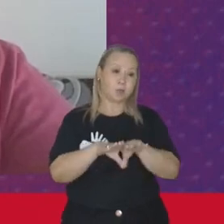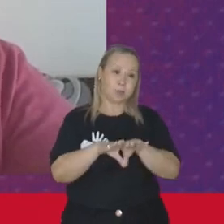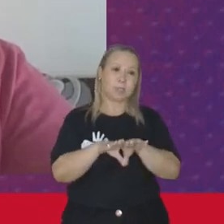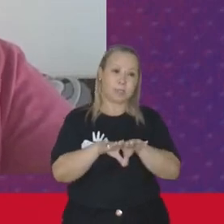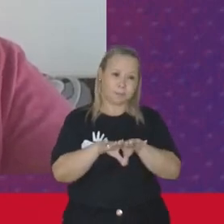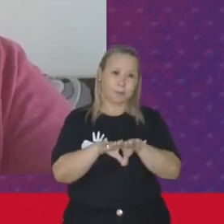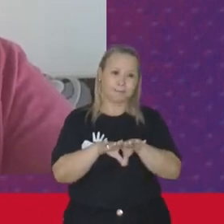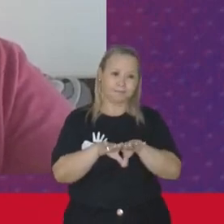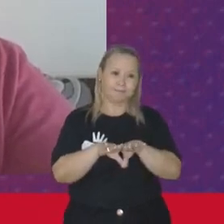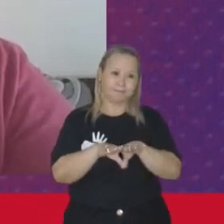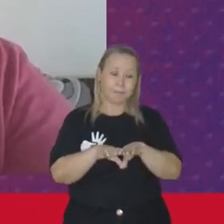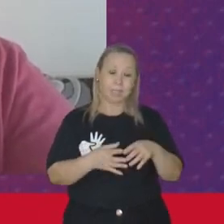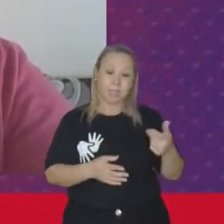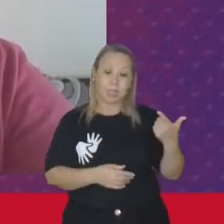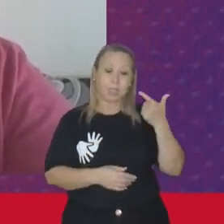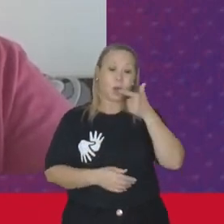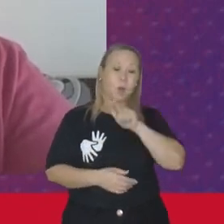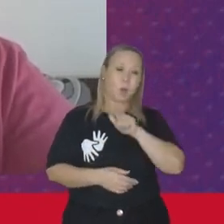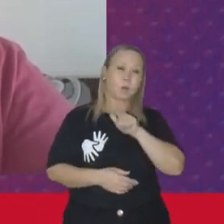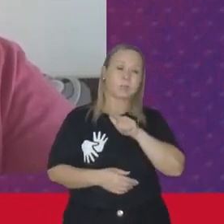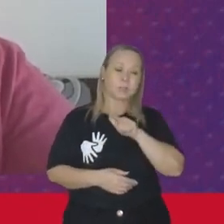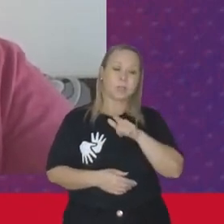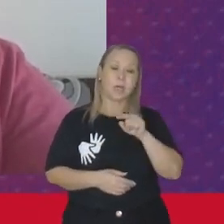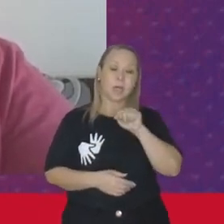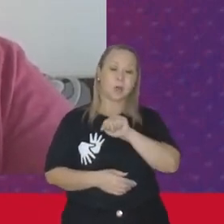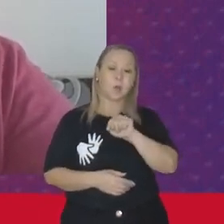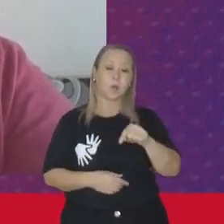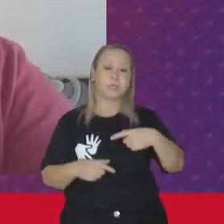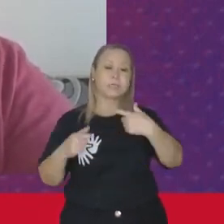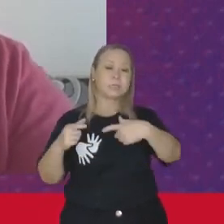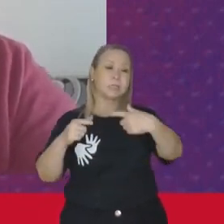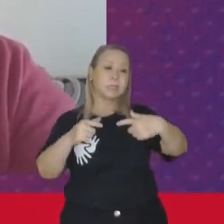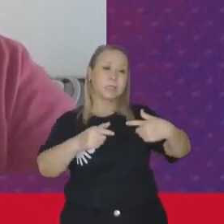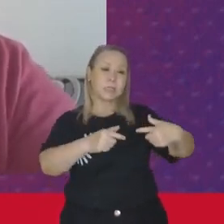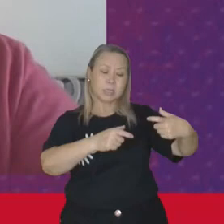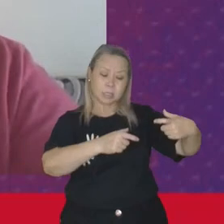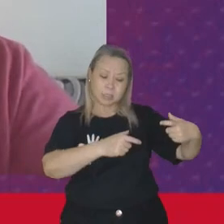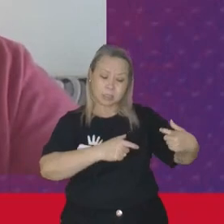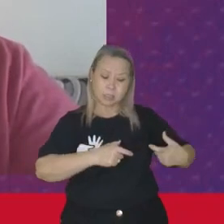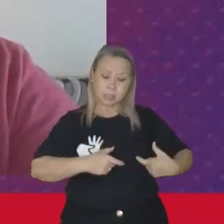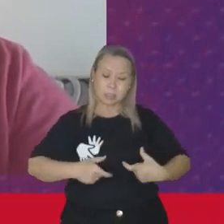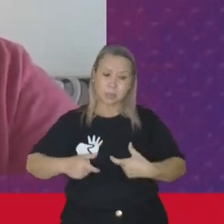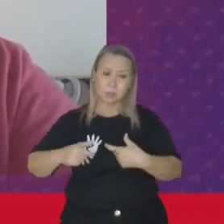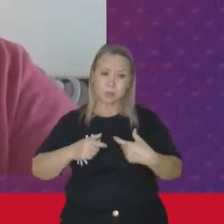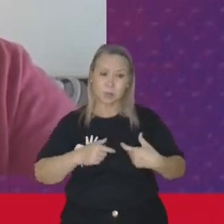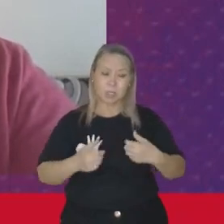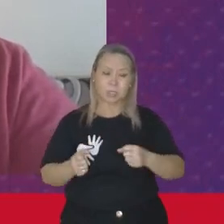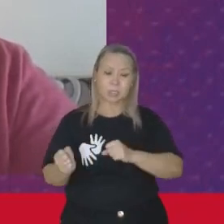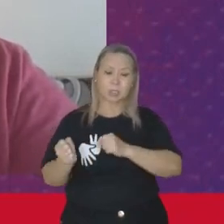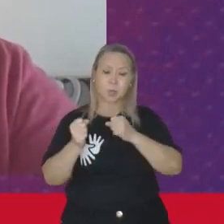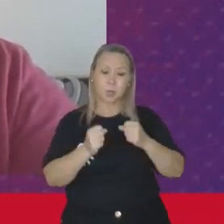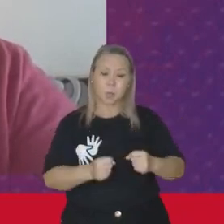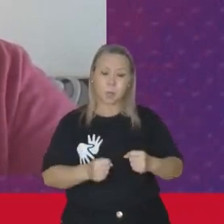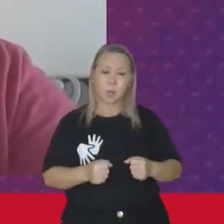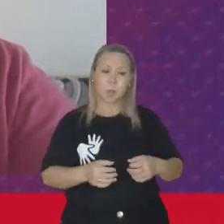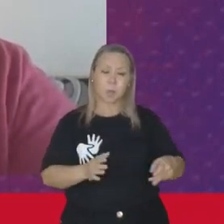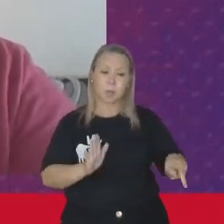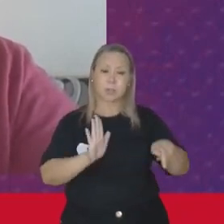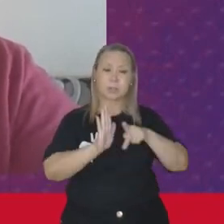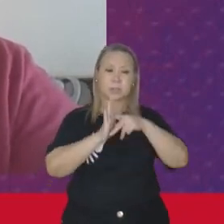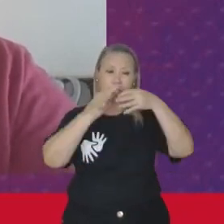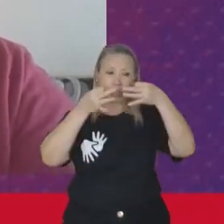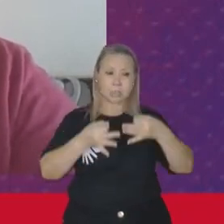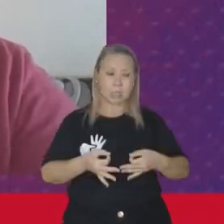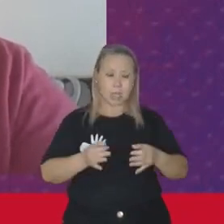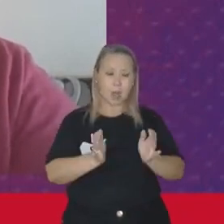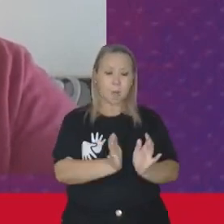Você consegue, com isso, espaços que podem ser apropriados pelo